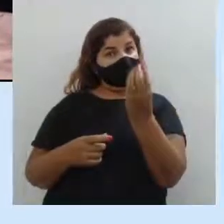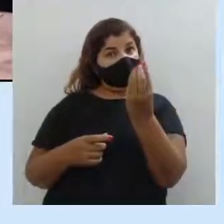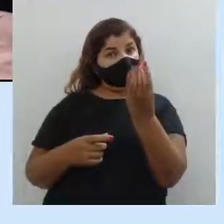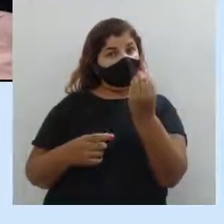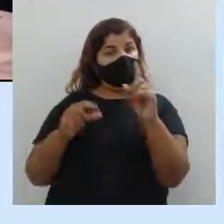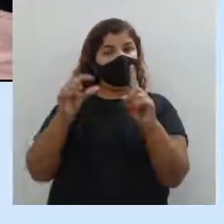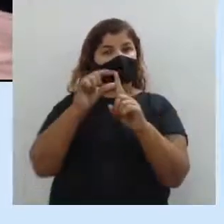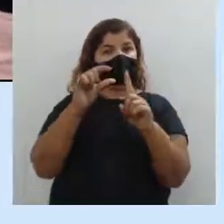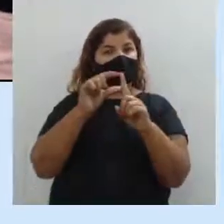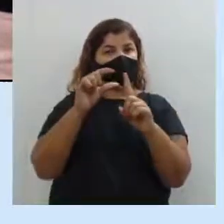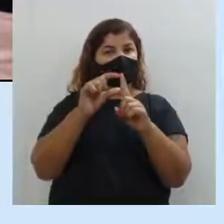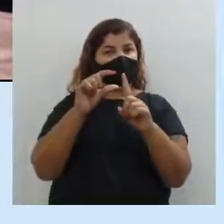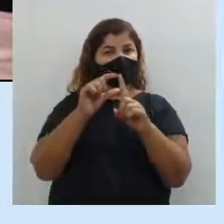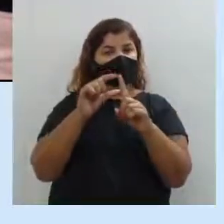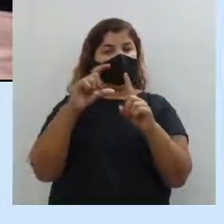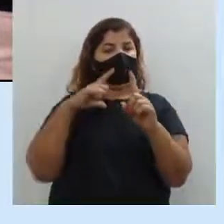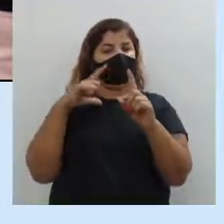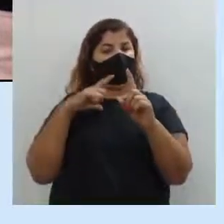ela está